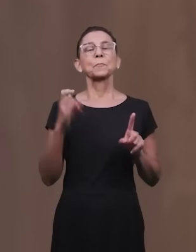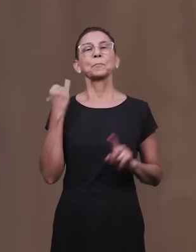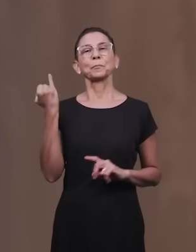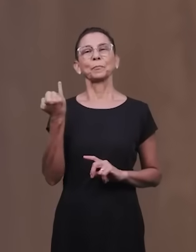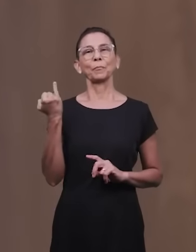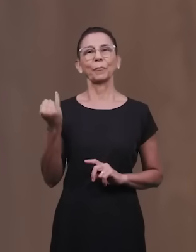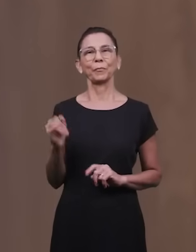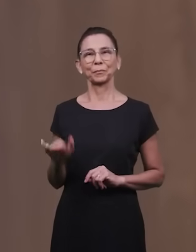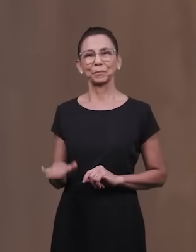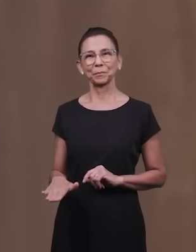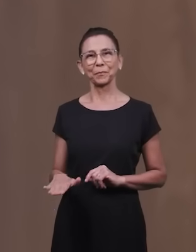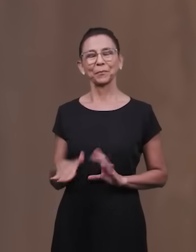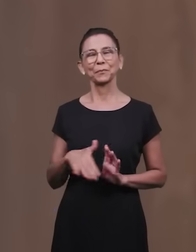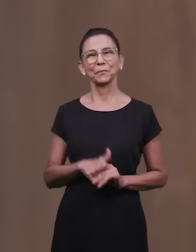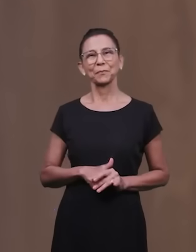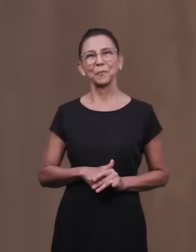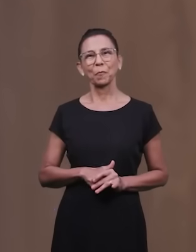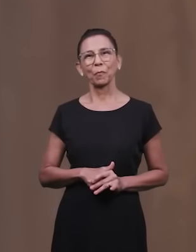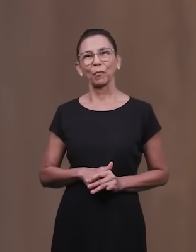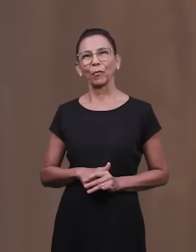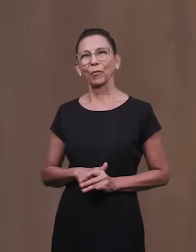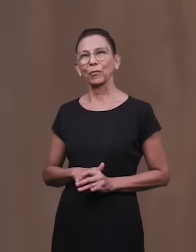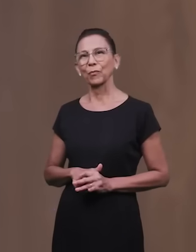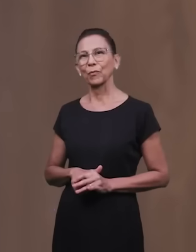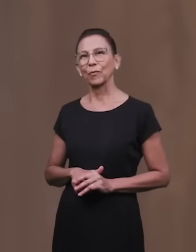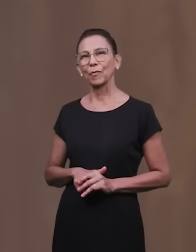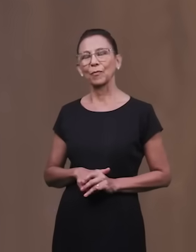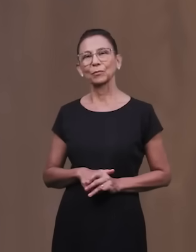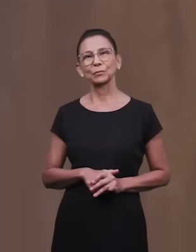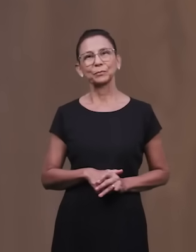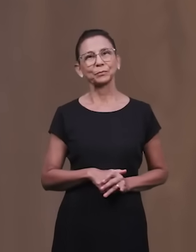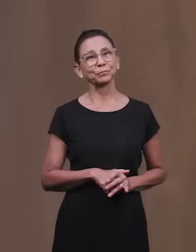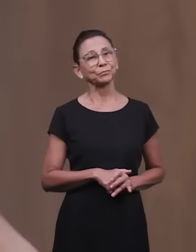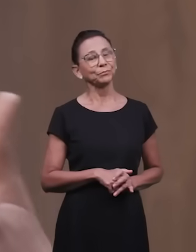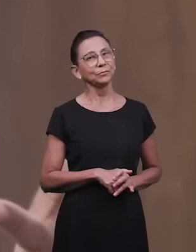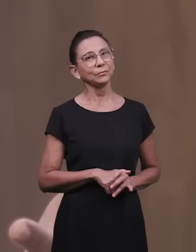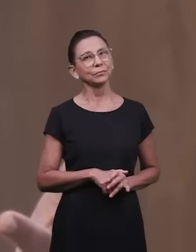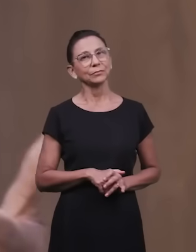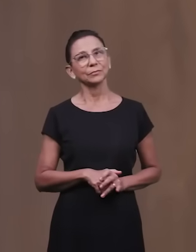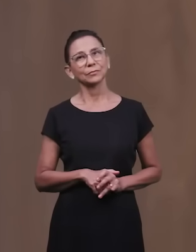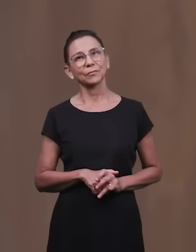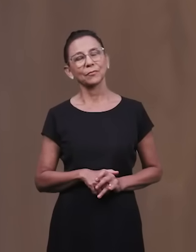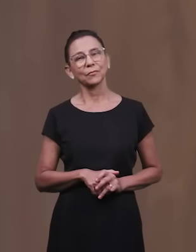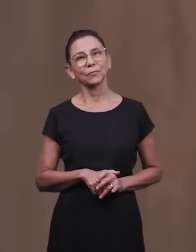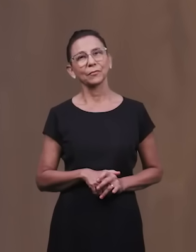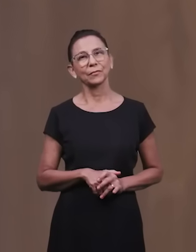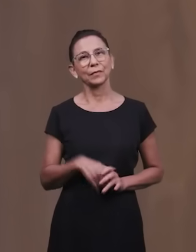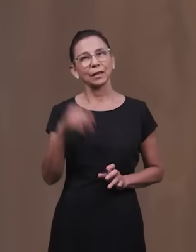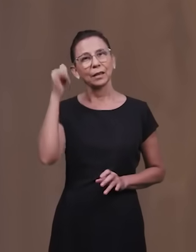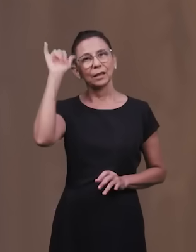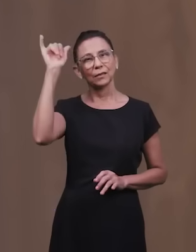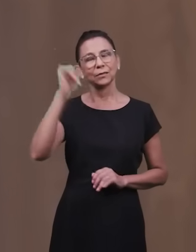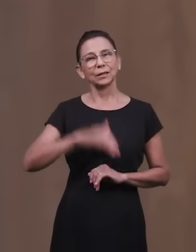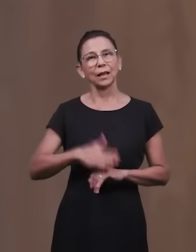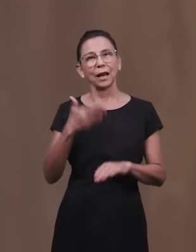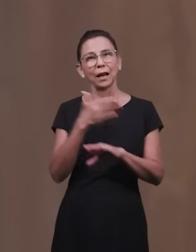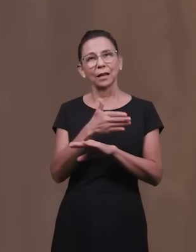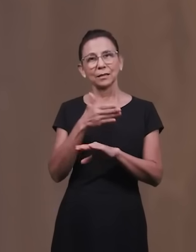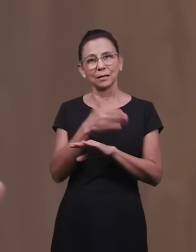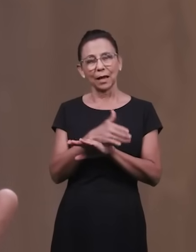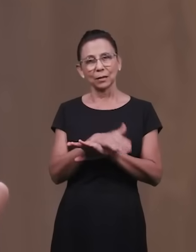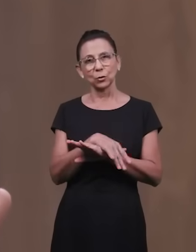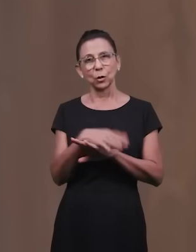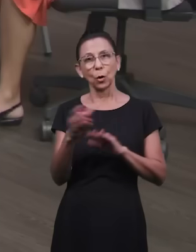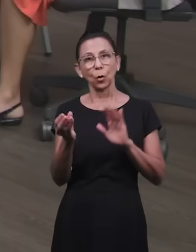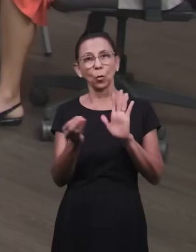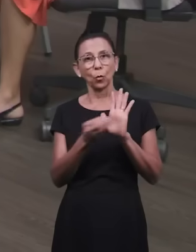de separação. Mas é importante que a criança não acesse tanto conteúdo que traga a sensação